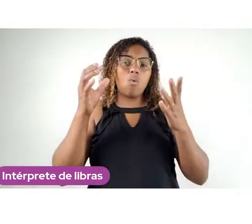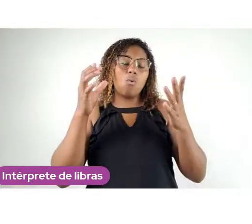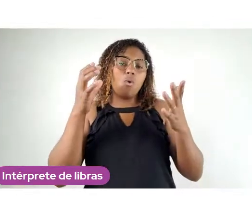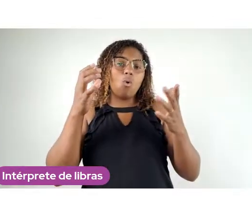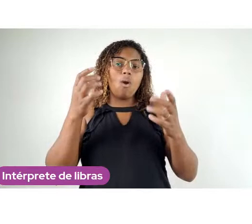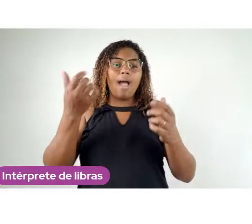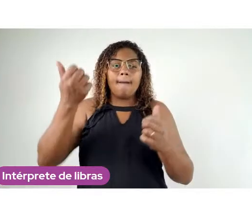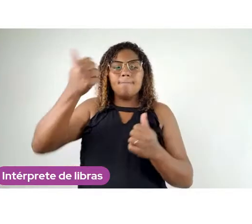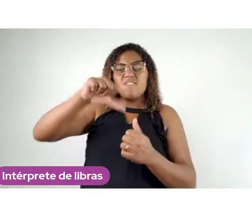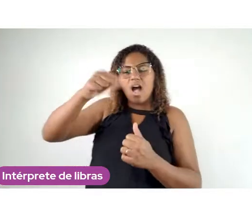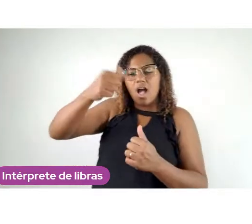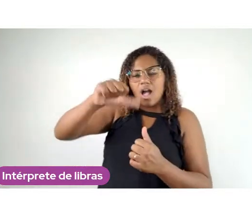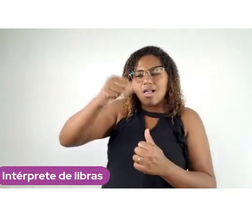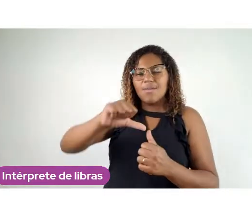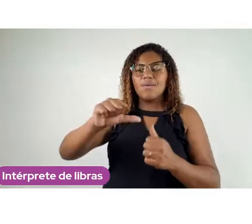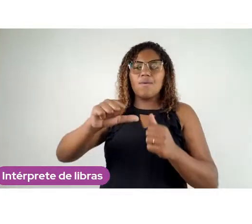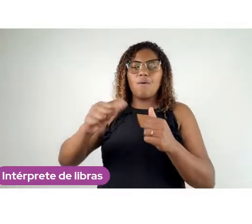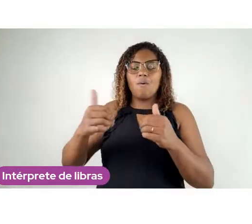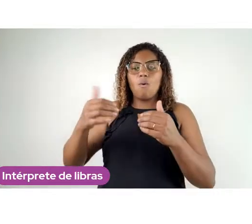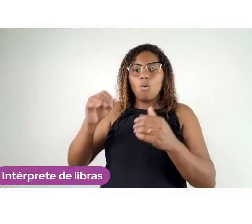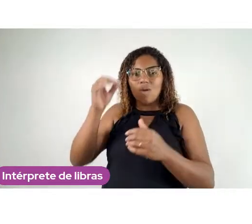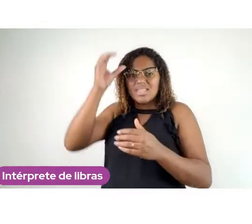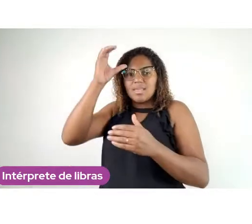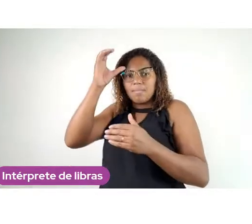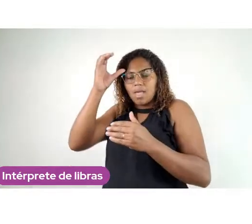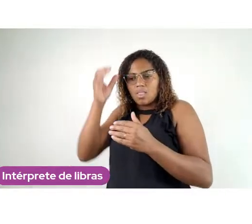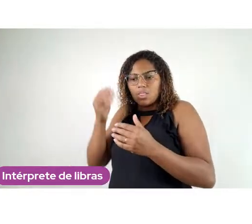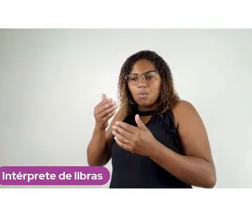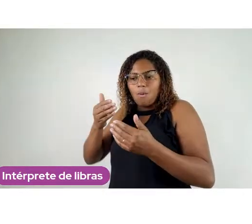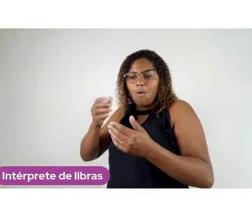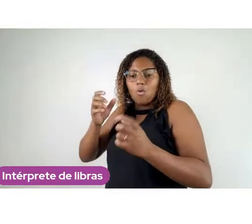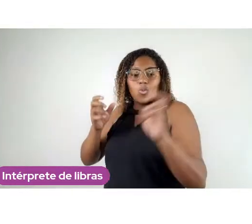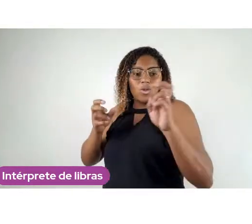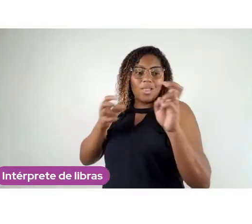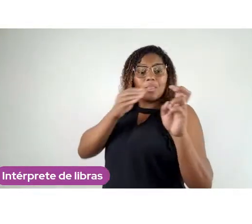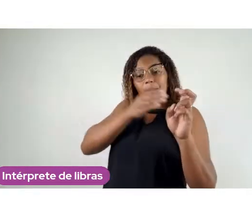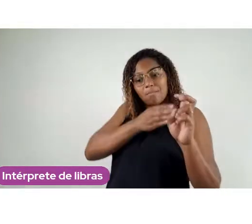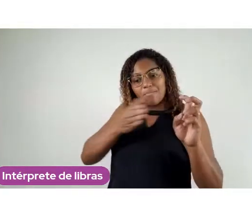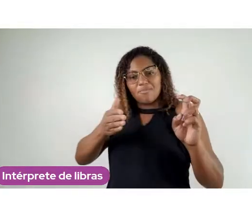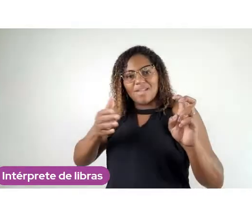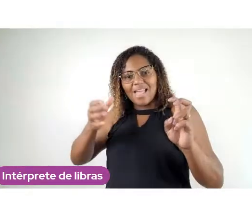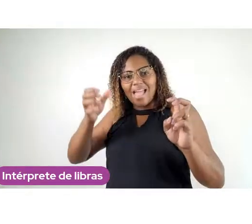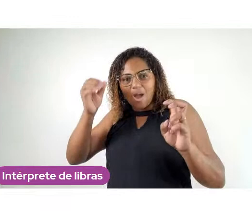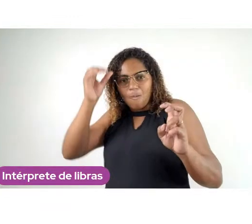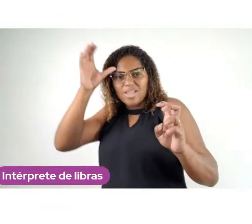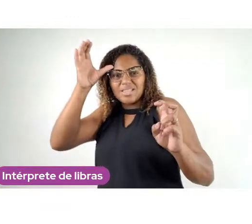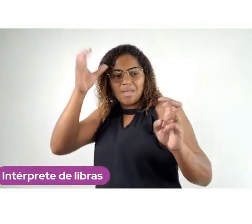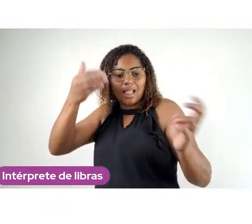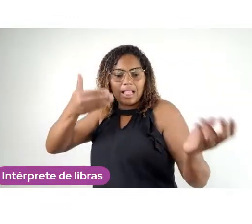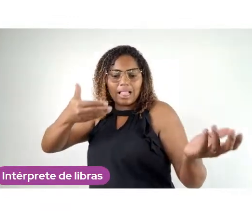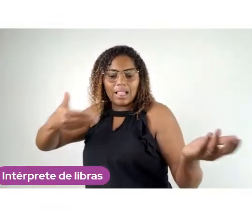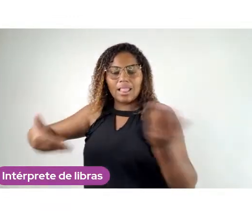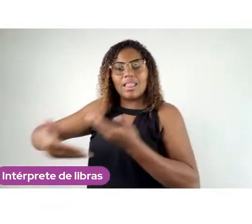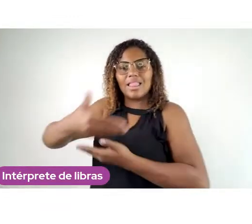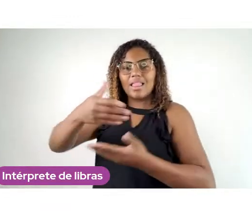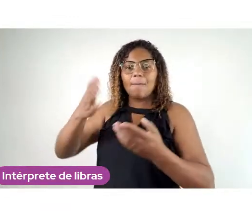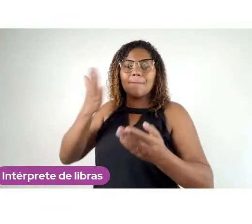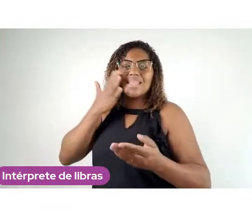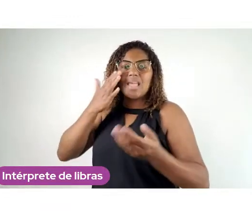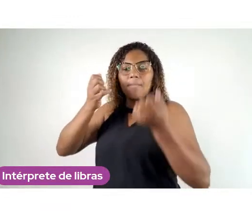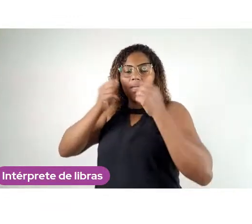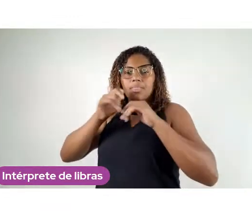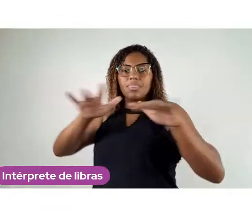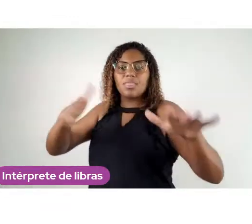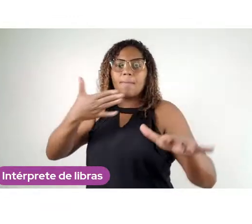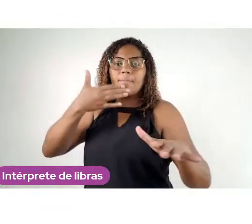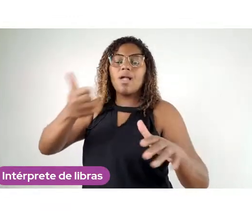possível, partindo da base do conhecimento do 5º relatório e do relatório sobre os oceanos e o relatório sobre esses